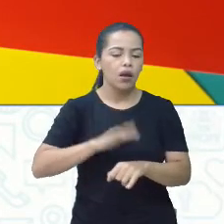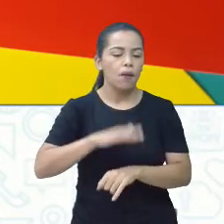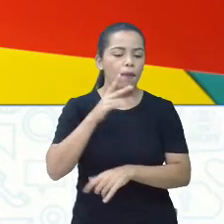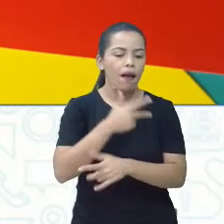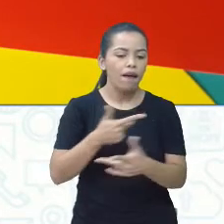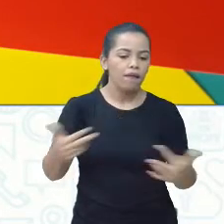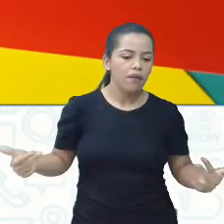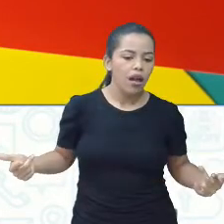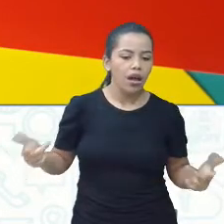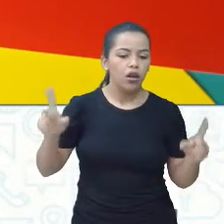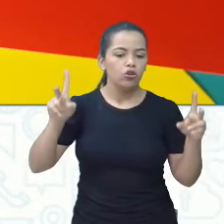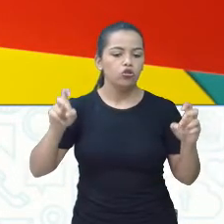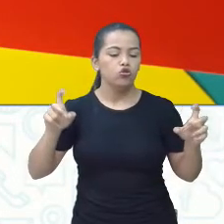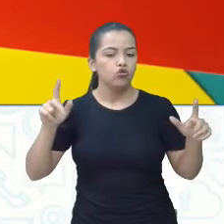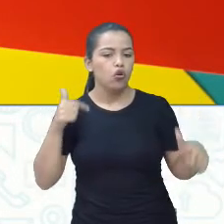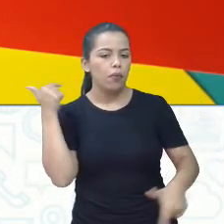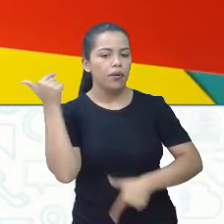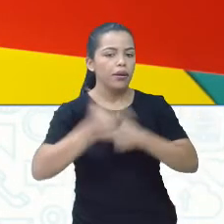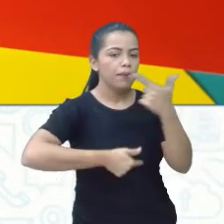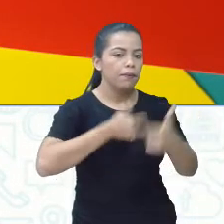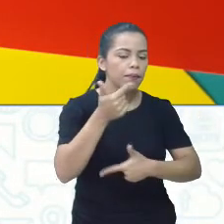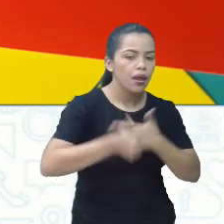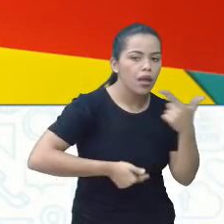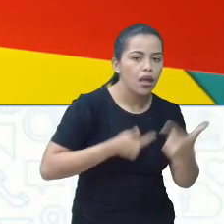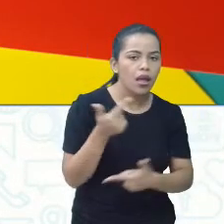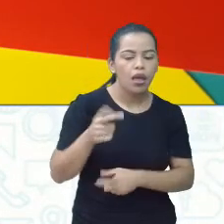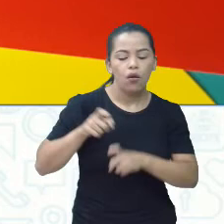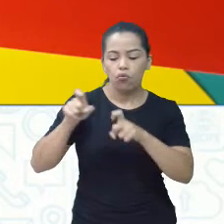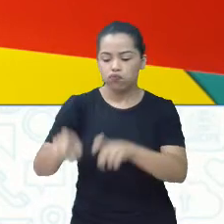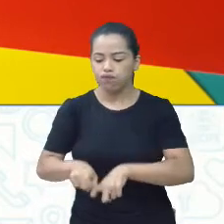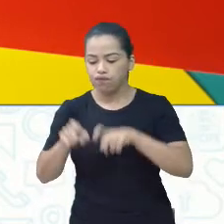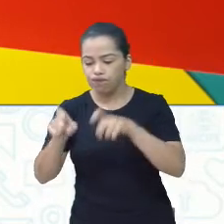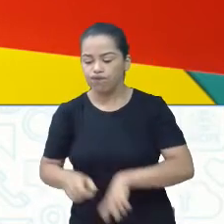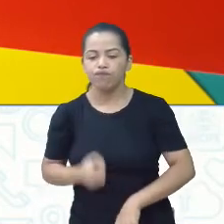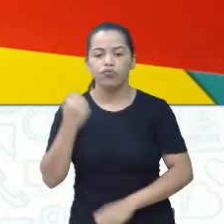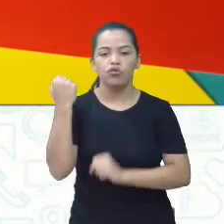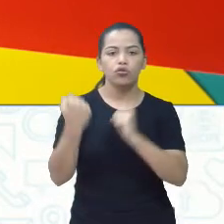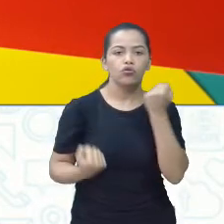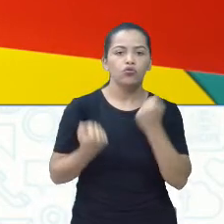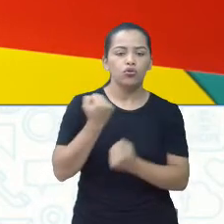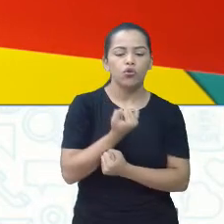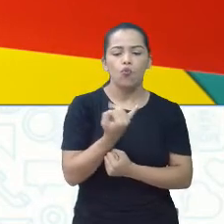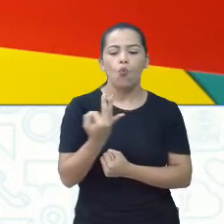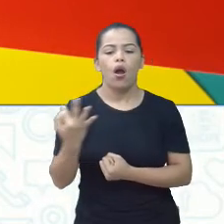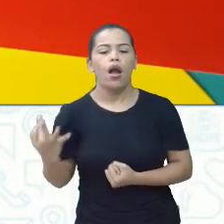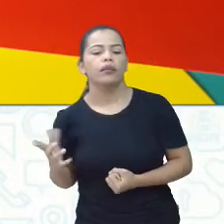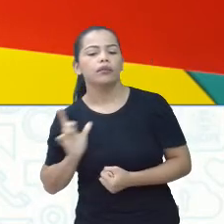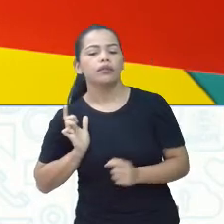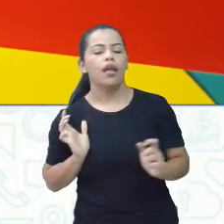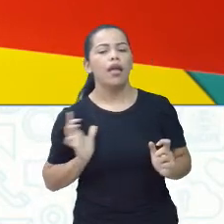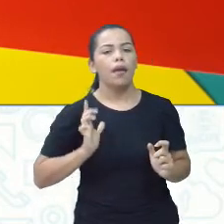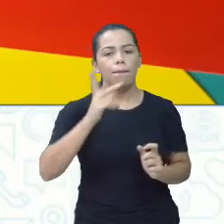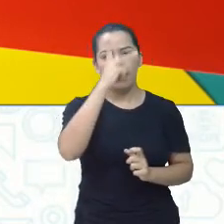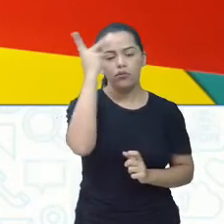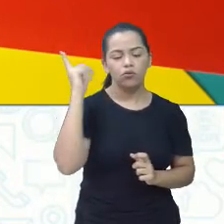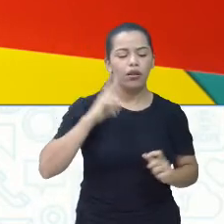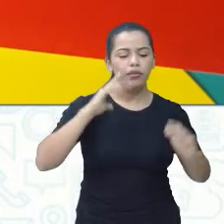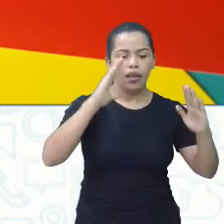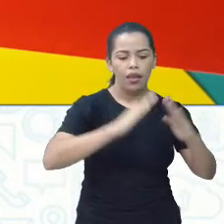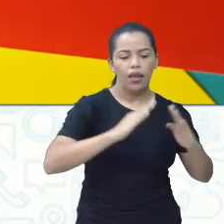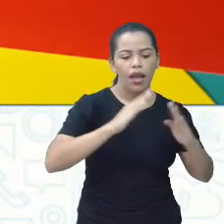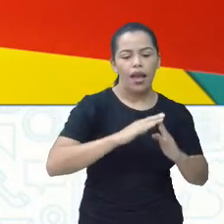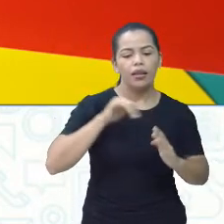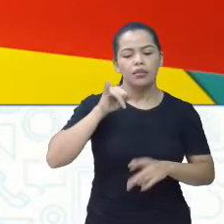geração de emprego, a produção agropecuária, industrial, quantidade de moradores, se o país